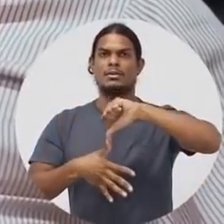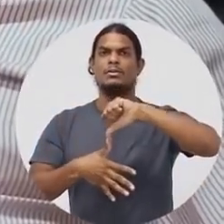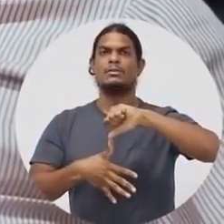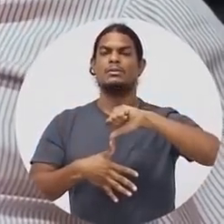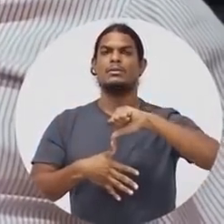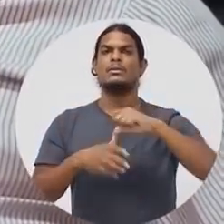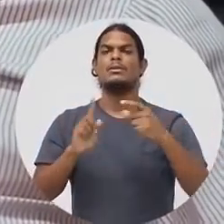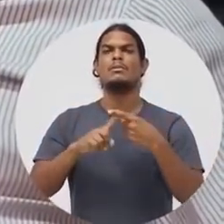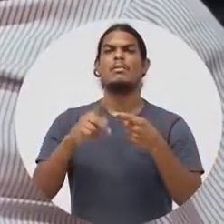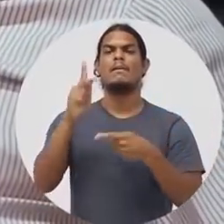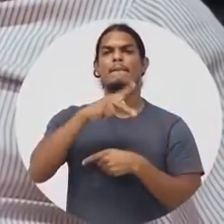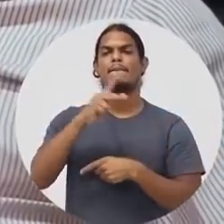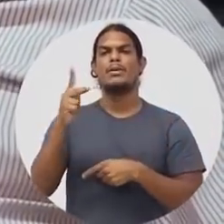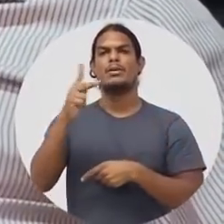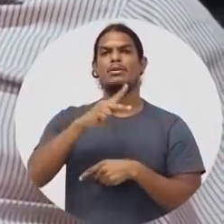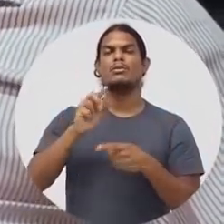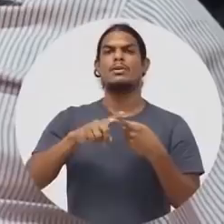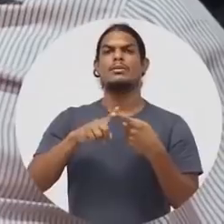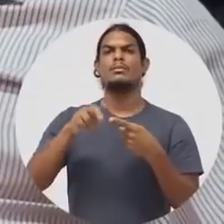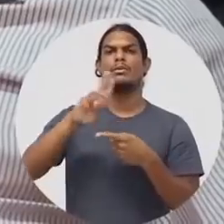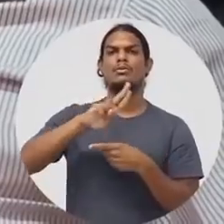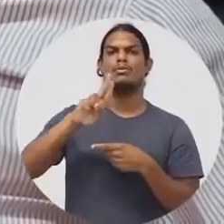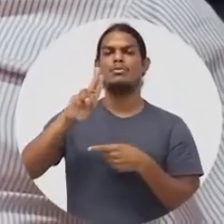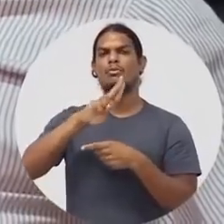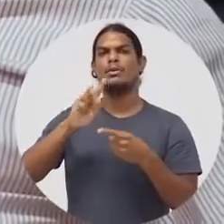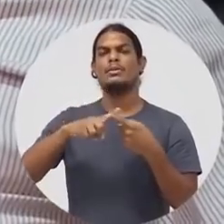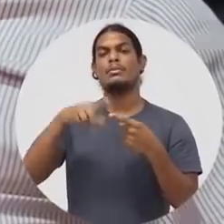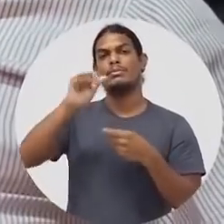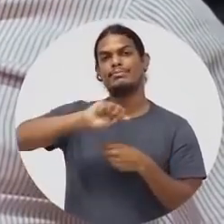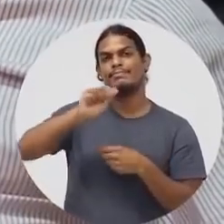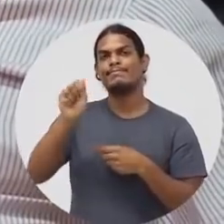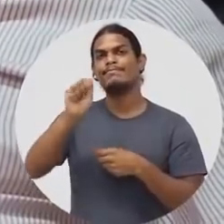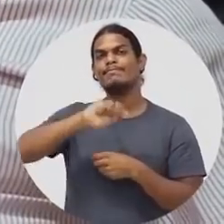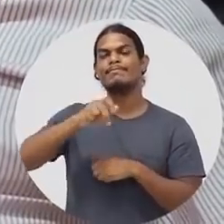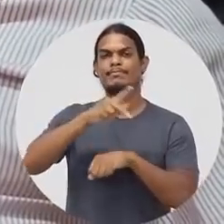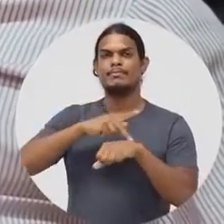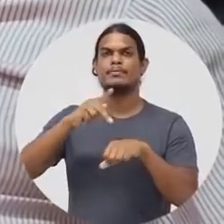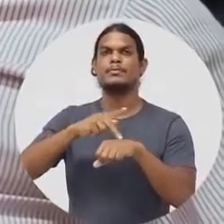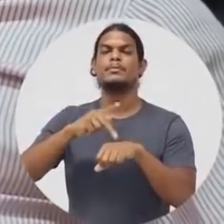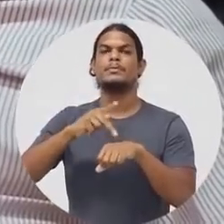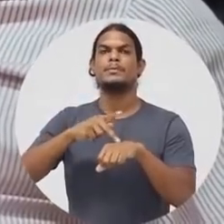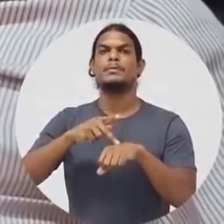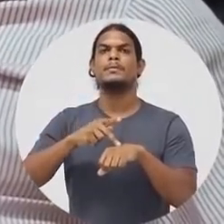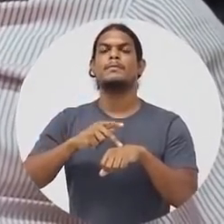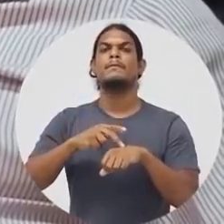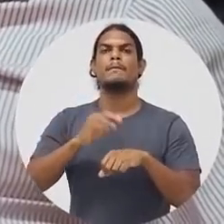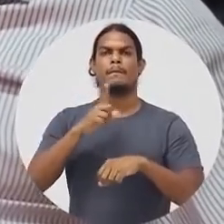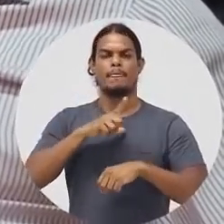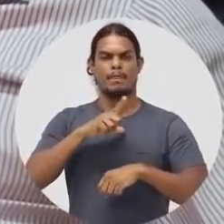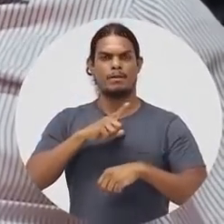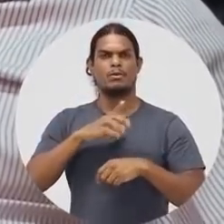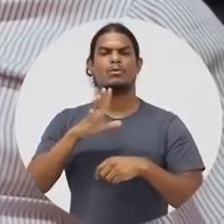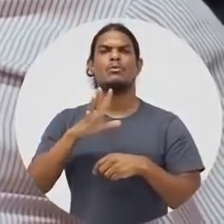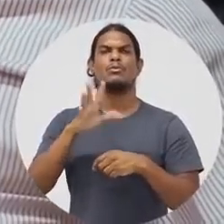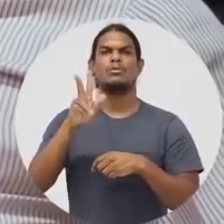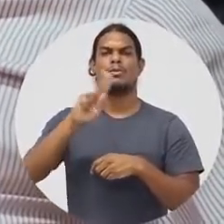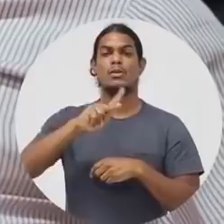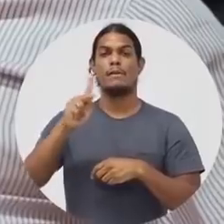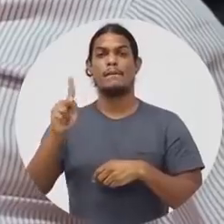Precisamente Paraguai, Uruguai e Argentina, tá? Mesmo o Paraguai tendo, isso é